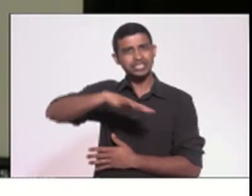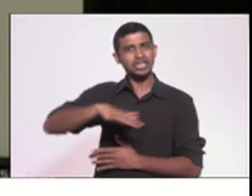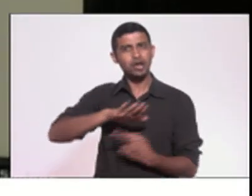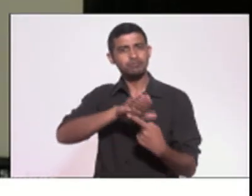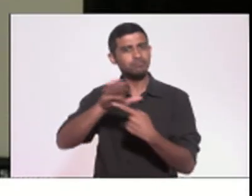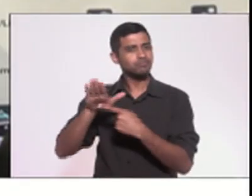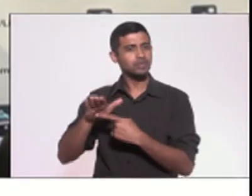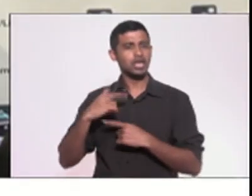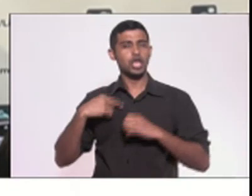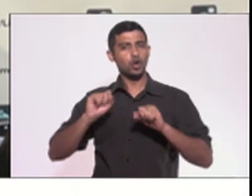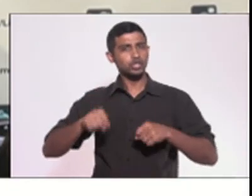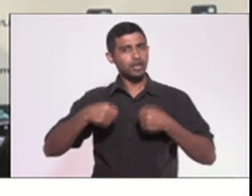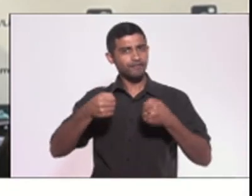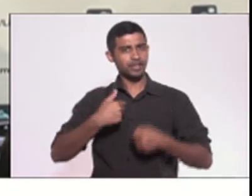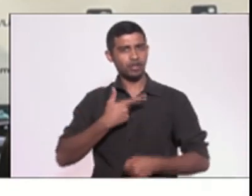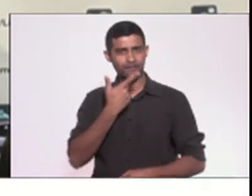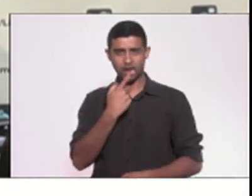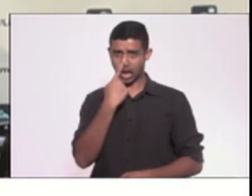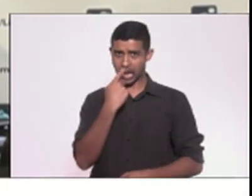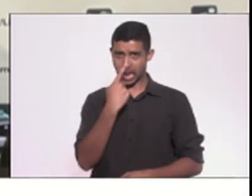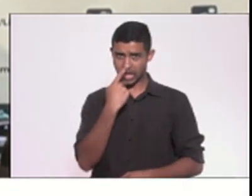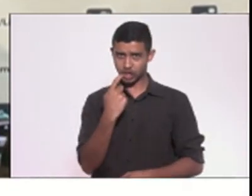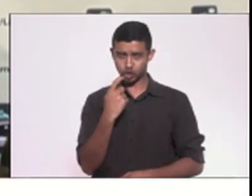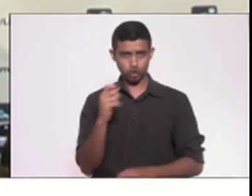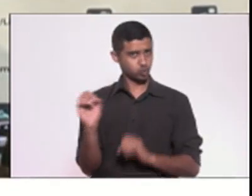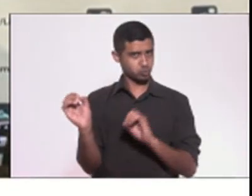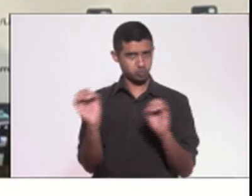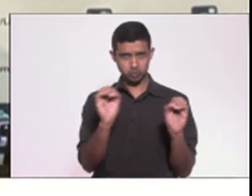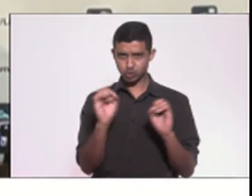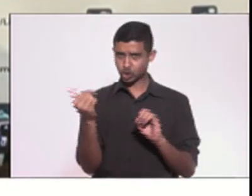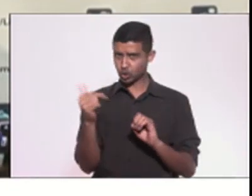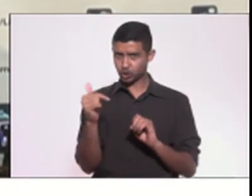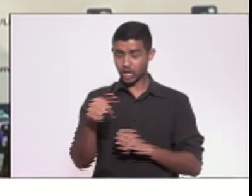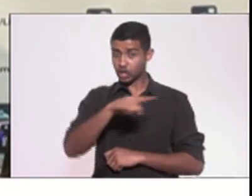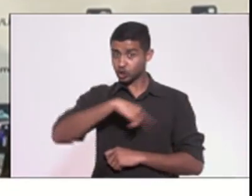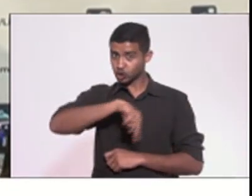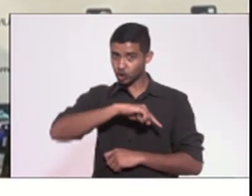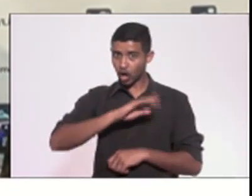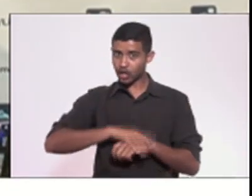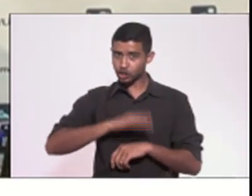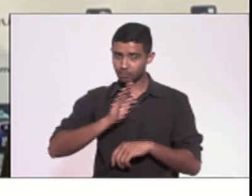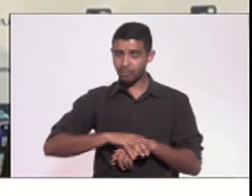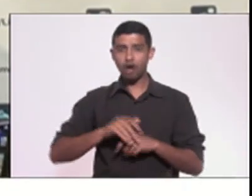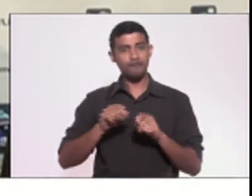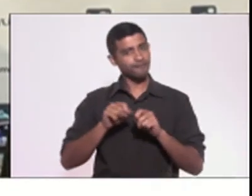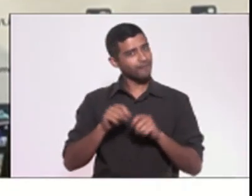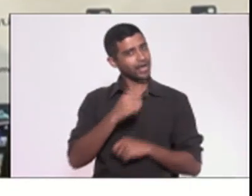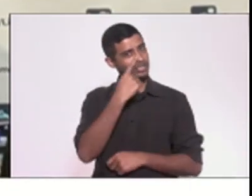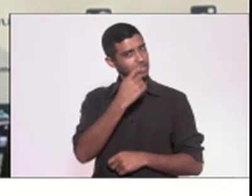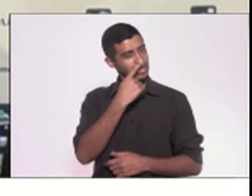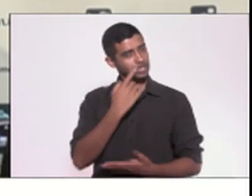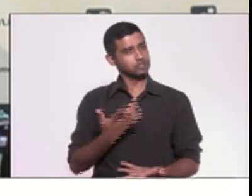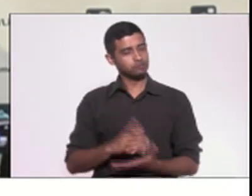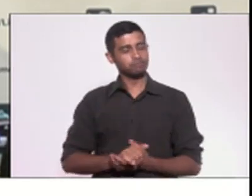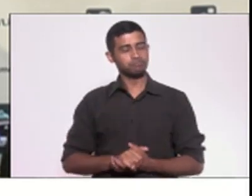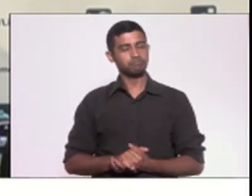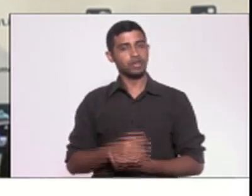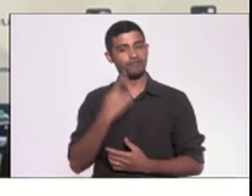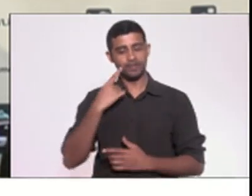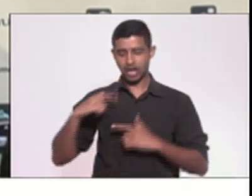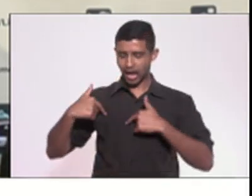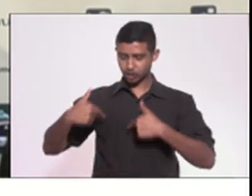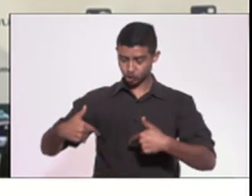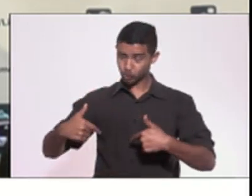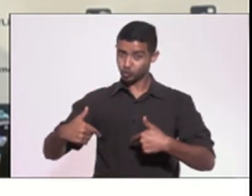Eu defendo que lixo não existe, pessoal. Nós é que transformamos, né? A nossa atitude é que cria o